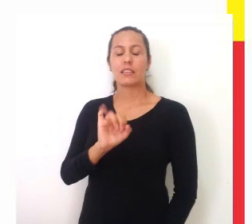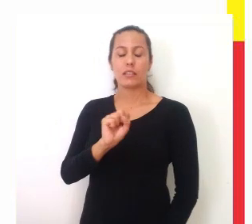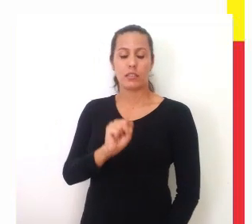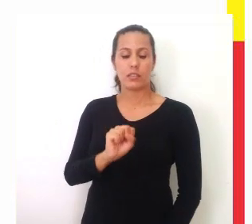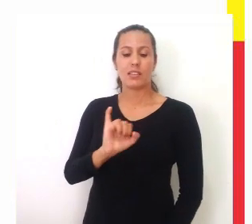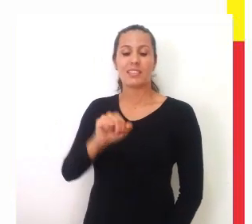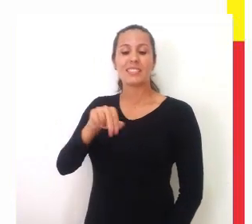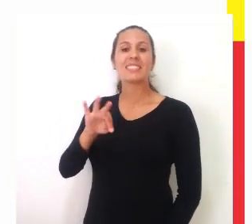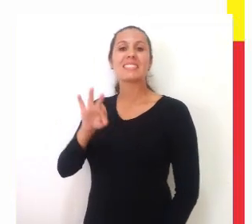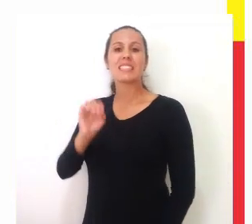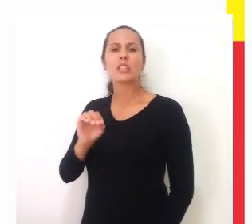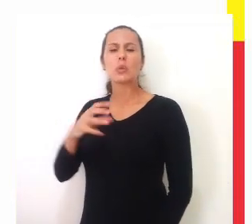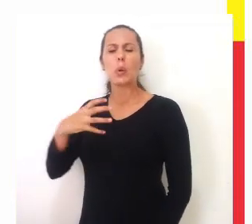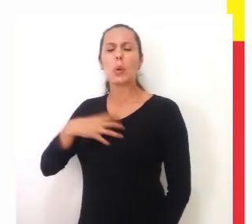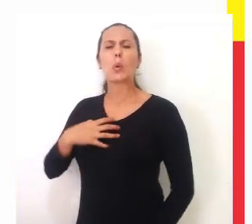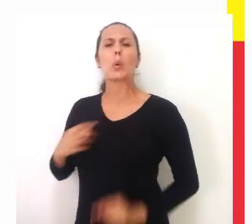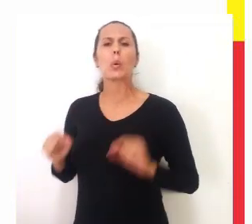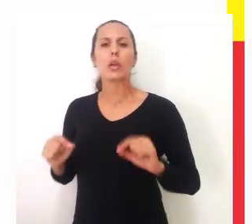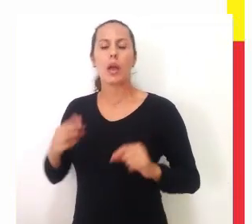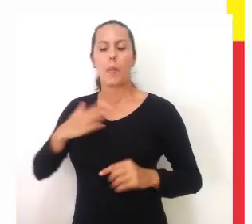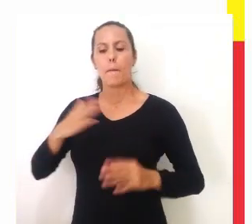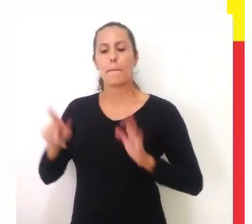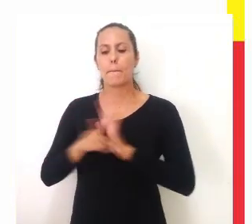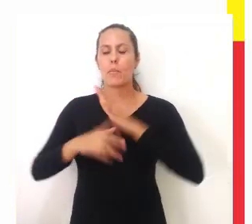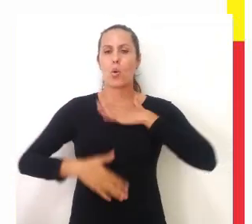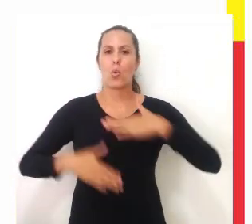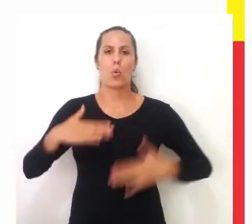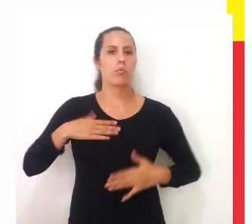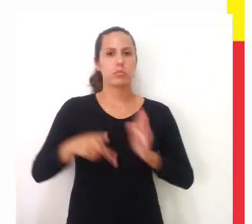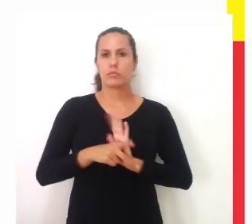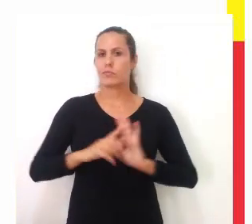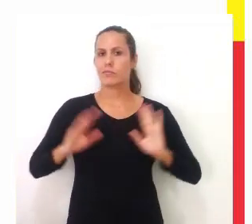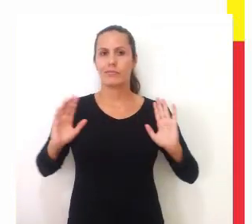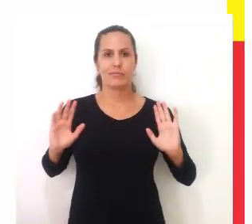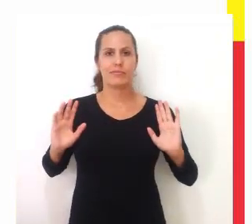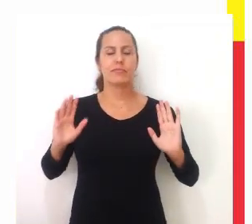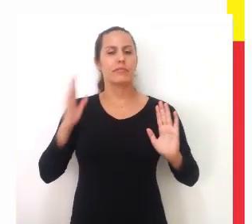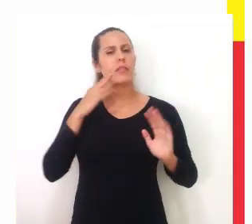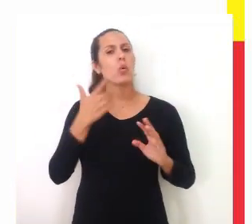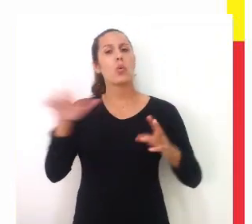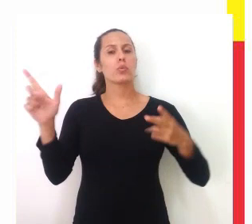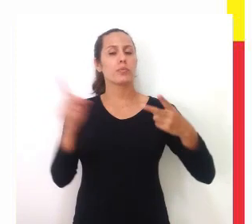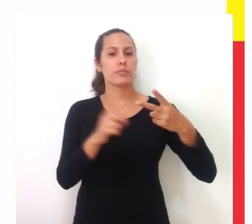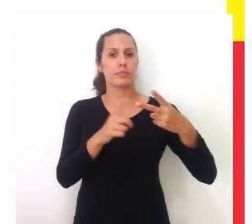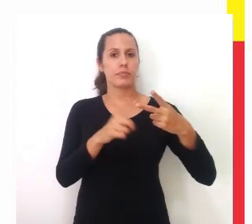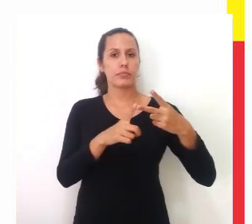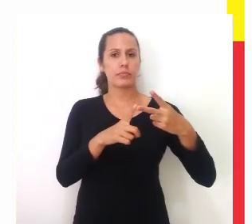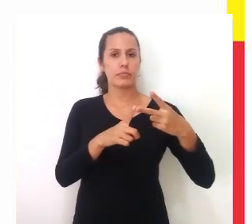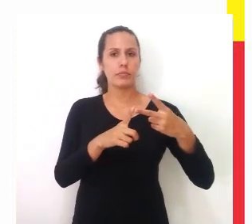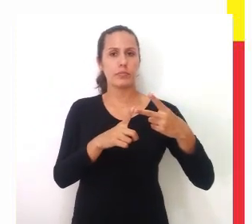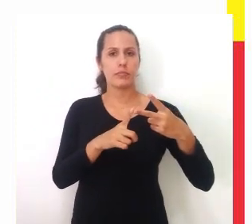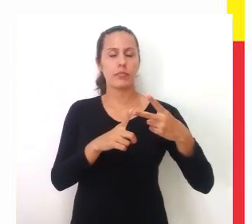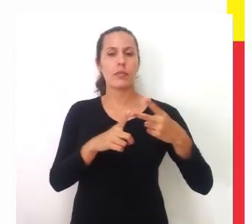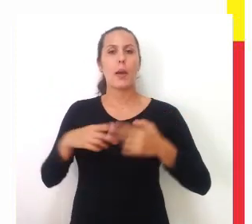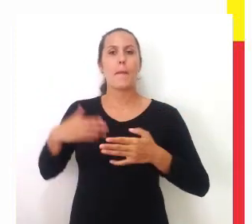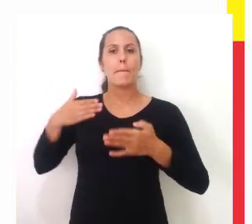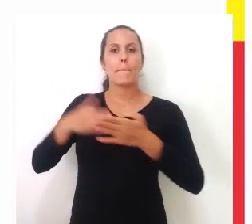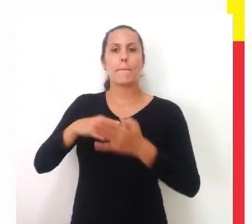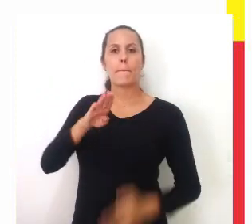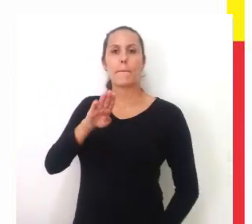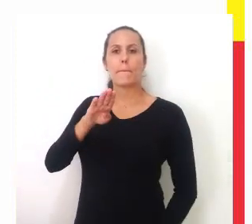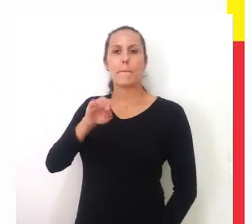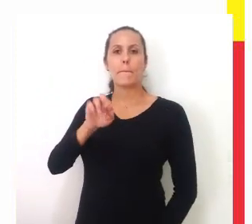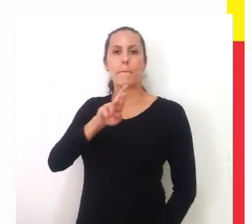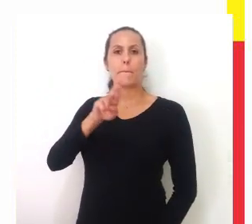Sinto o quê? Meu próprio corpo. Daqui a pouquinho a gente vai ver. A gente também vai ter outro método, chamado de método